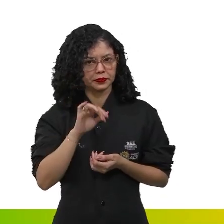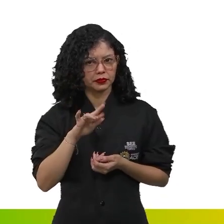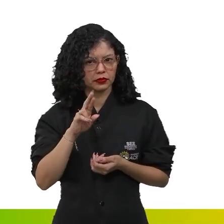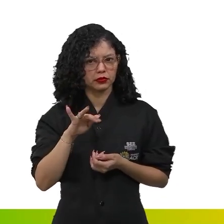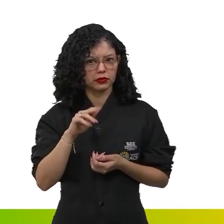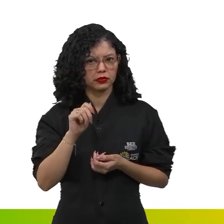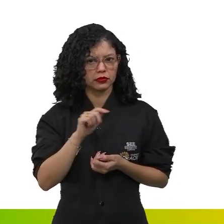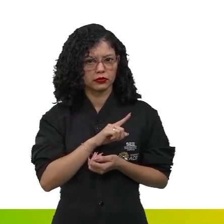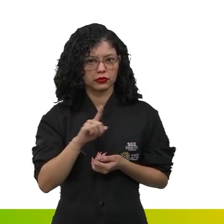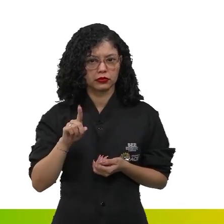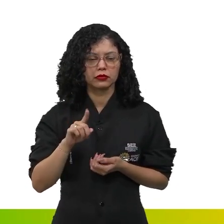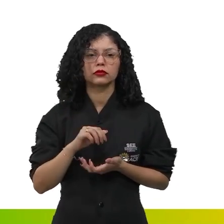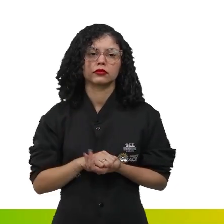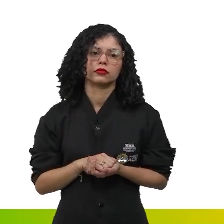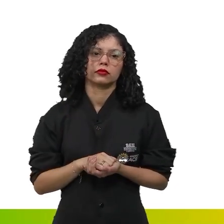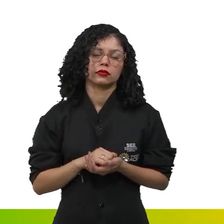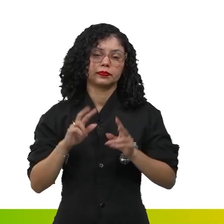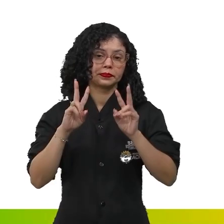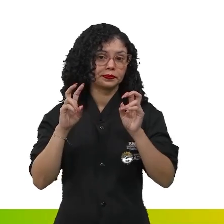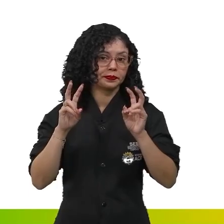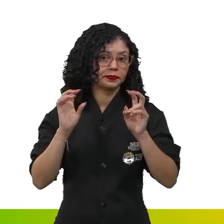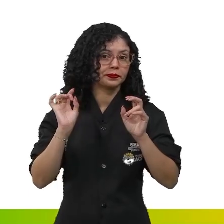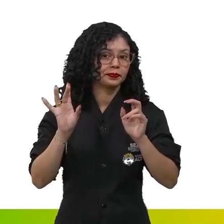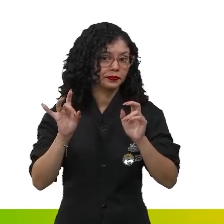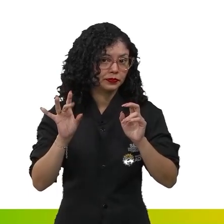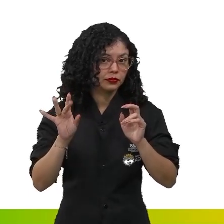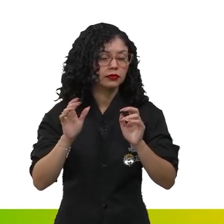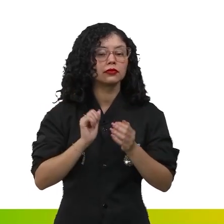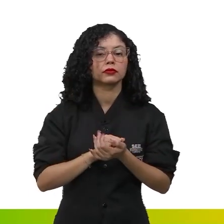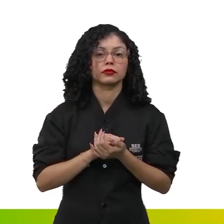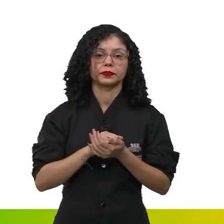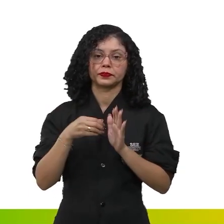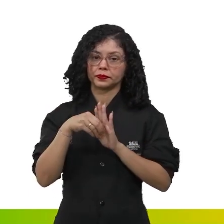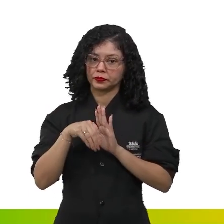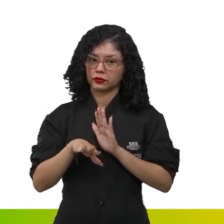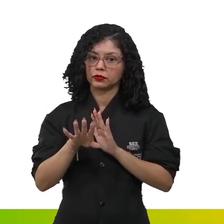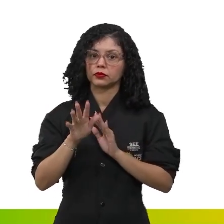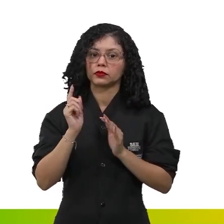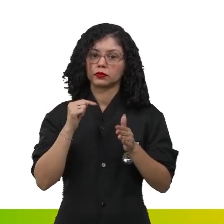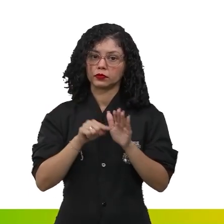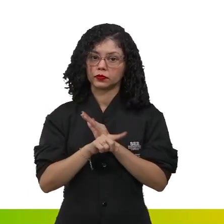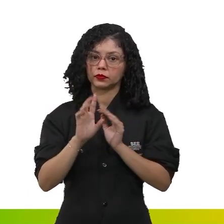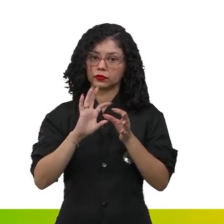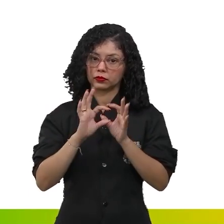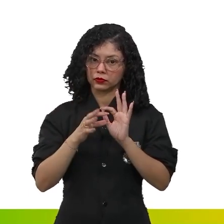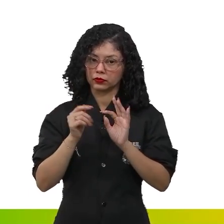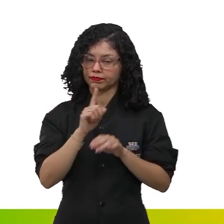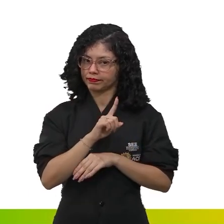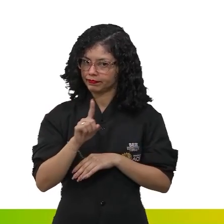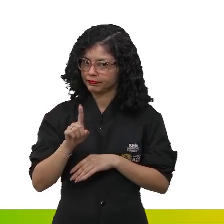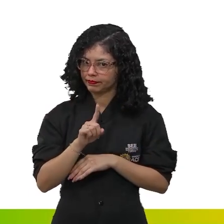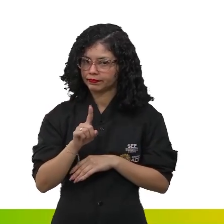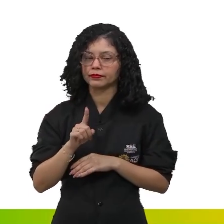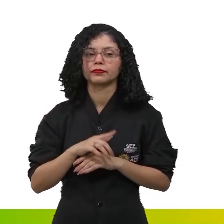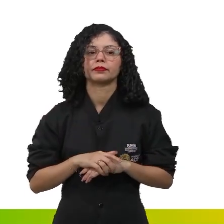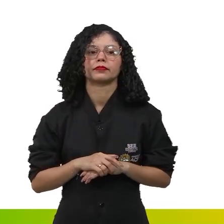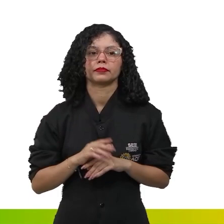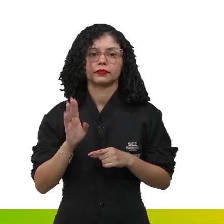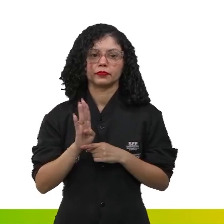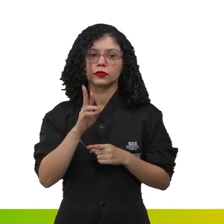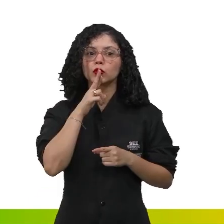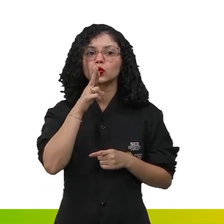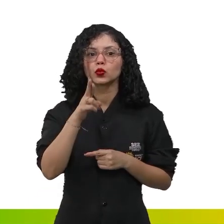da temática. Então aqui a gente só está abordando o tema da mídia dentro desse contexto? Não sei, hein? Vamos ver.